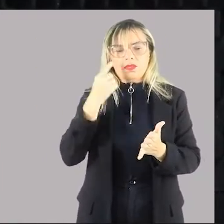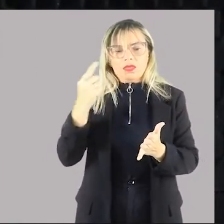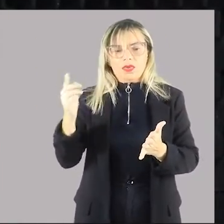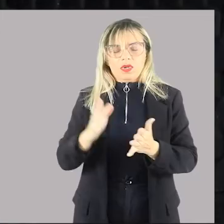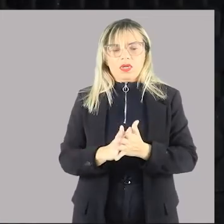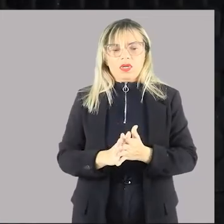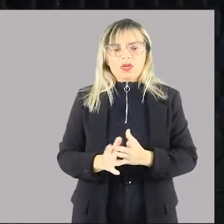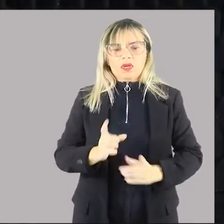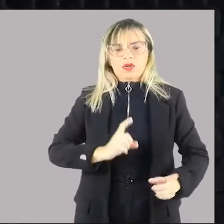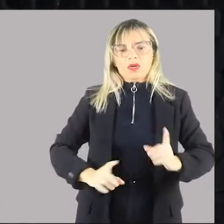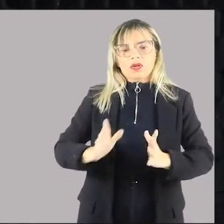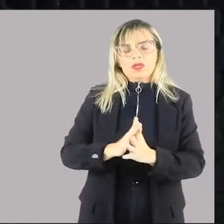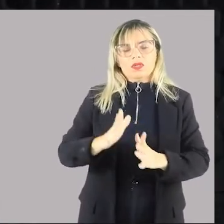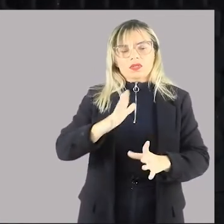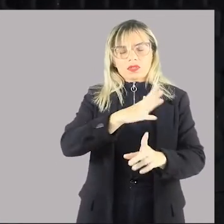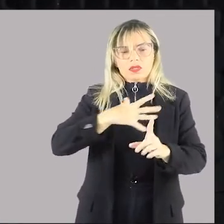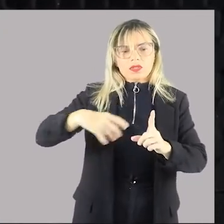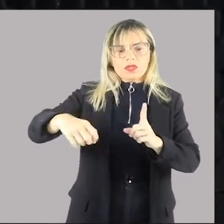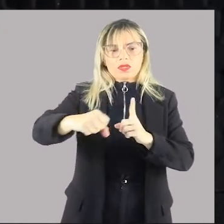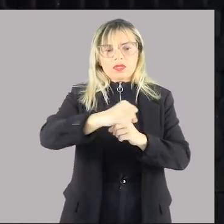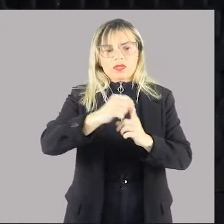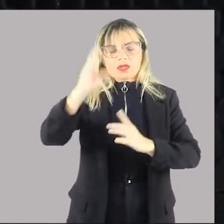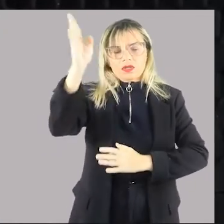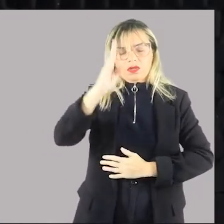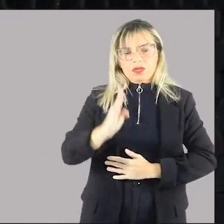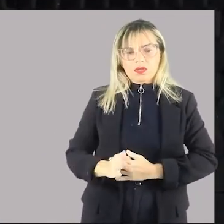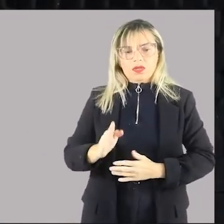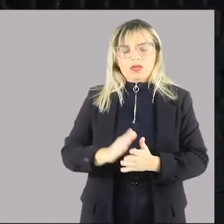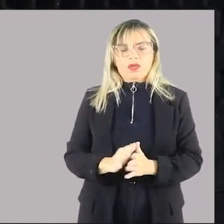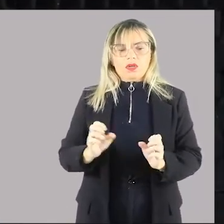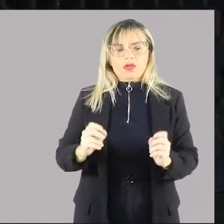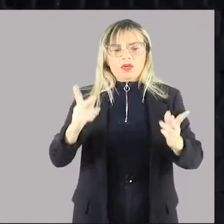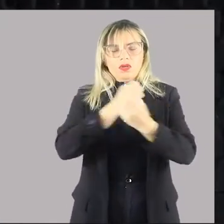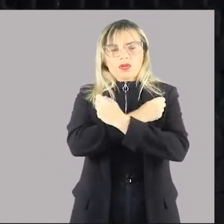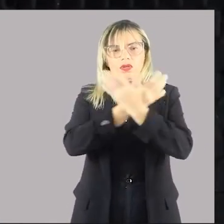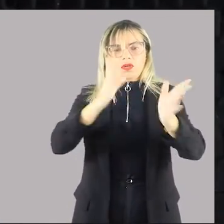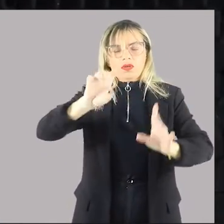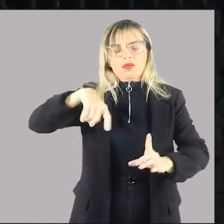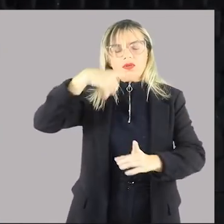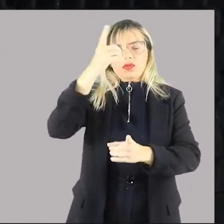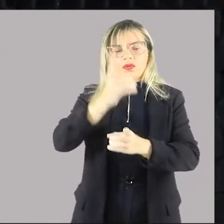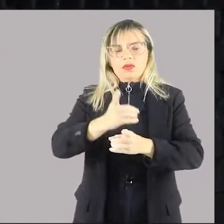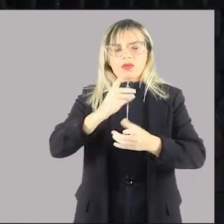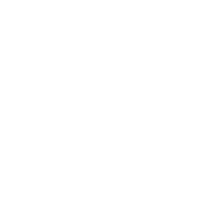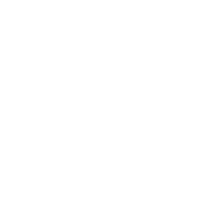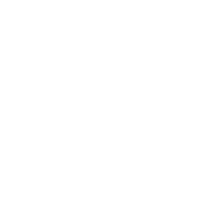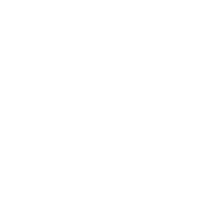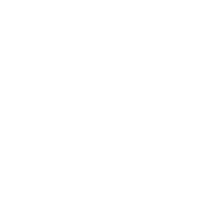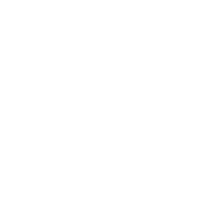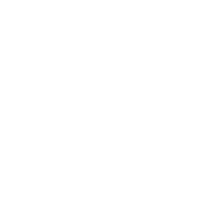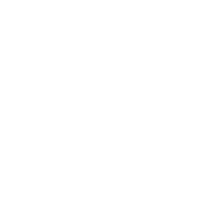a dinâmica social no Brasil. Ok, galera? Um grande abraço e até o próximo encontro. Valeu!